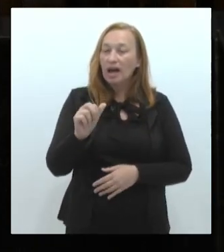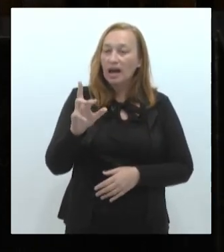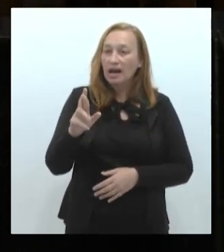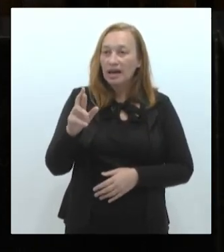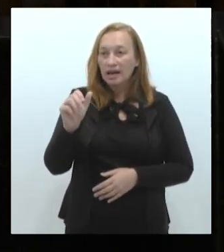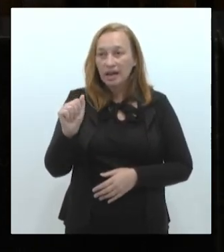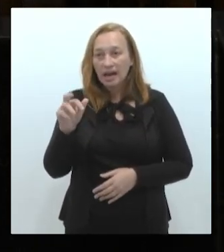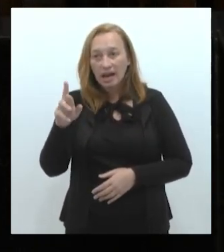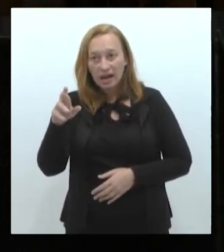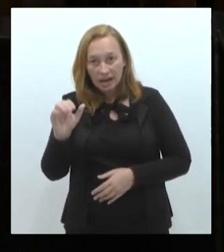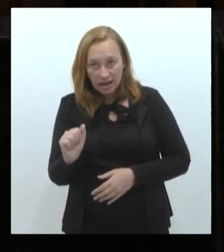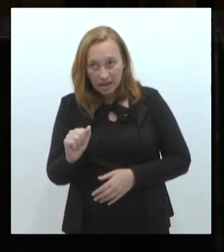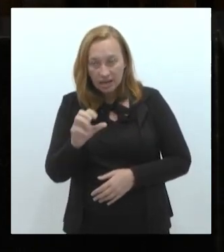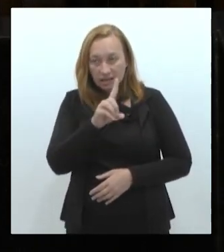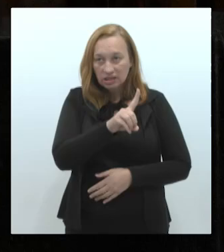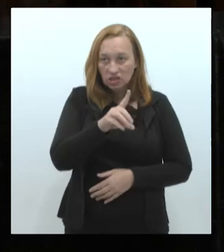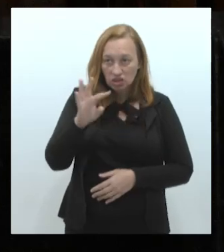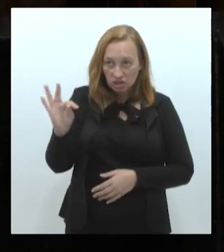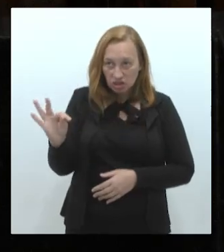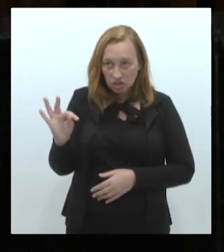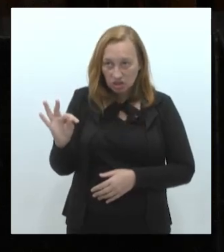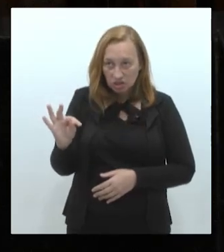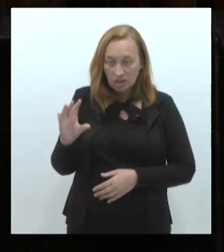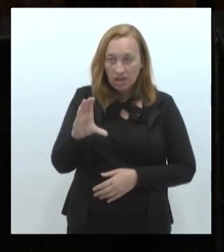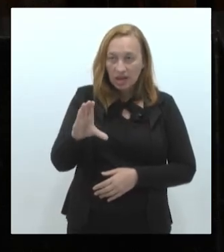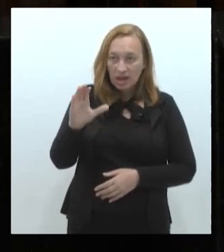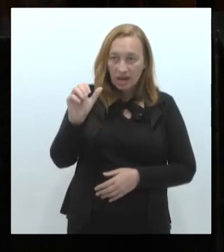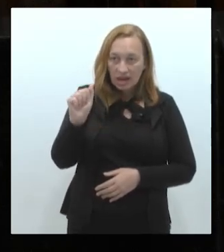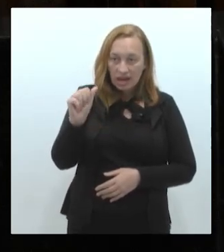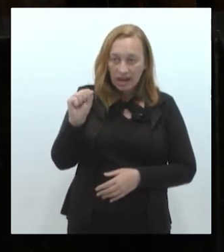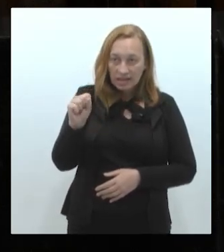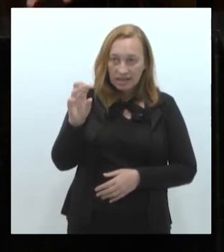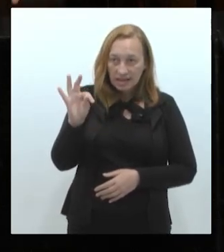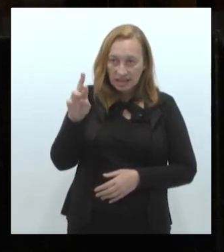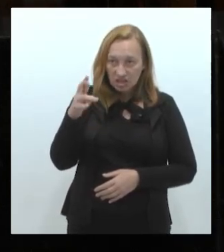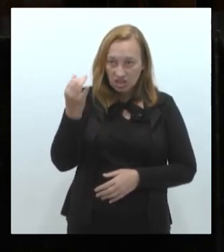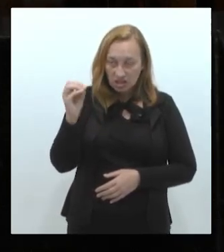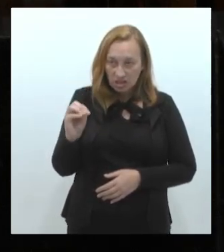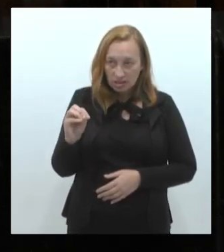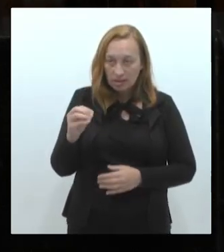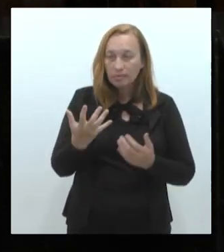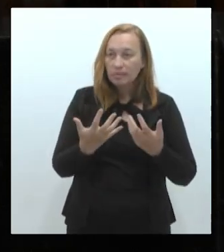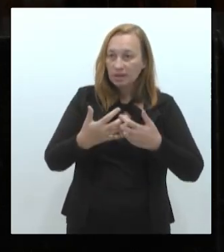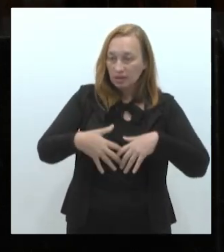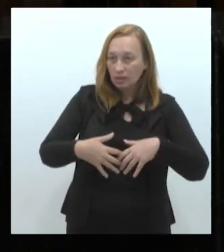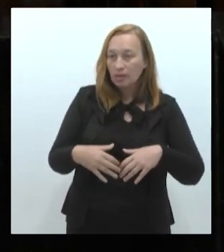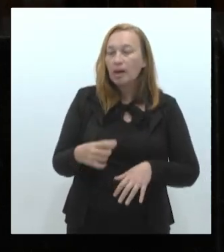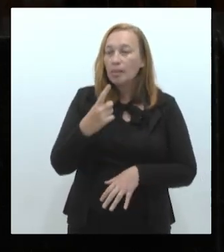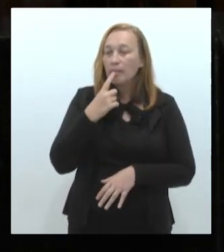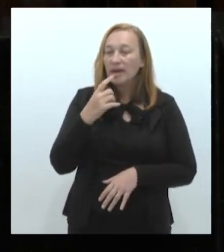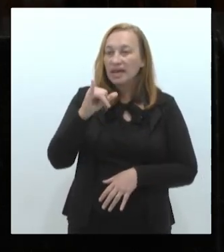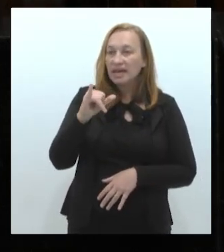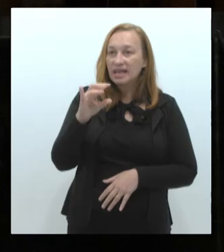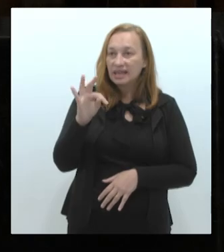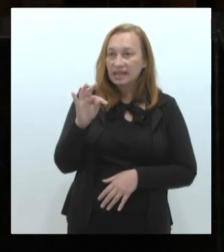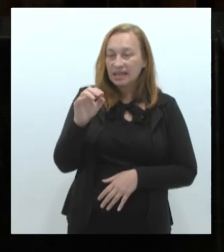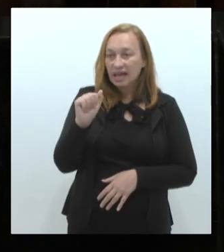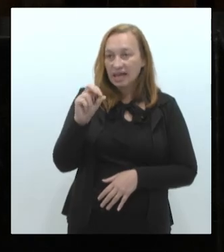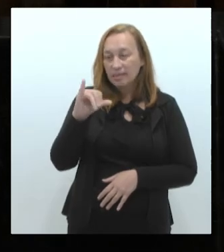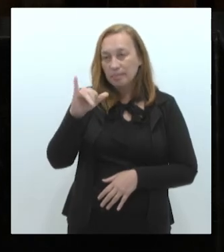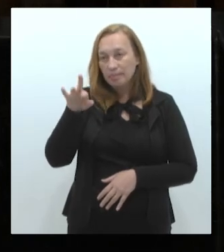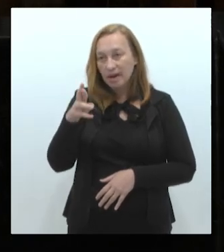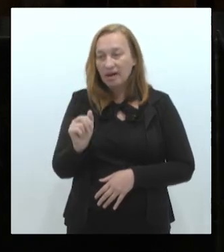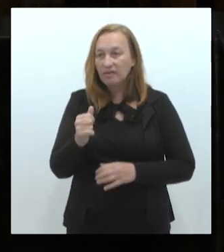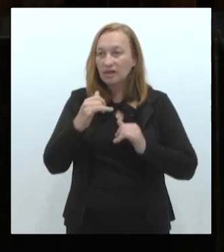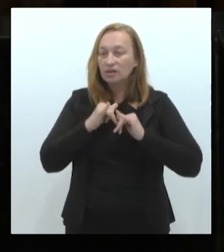no distrito, que faz parte do distrito de Cascatinha, de Petrópolis, apesar de estar mais próximo do distrito de Itaipava, estão anunciando em Araras um